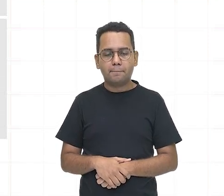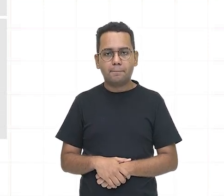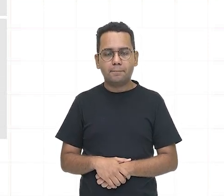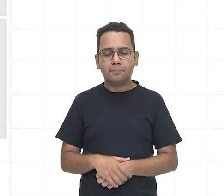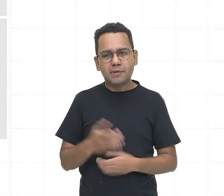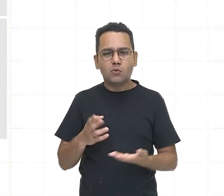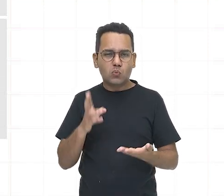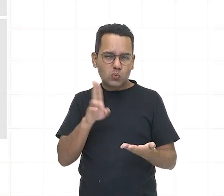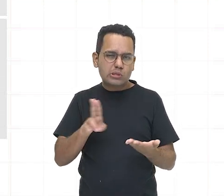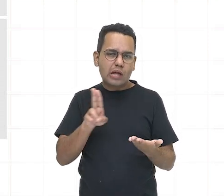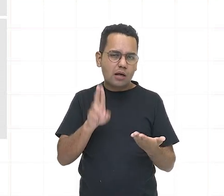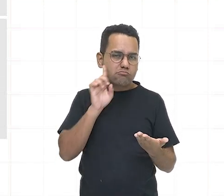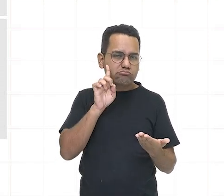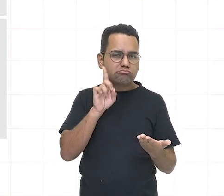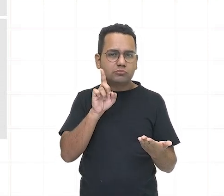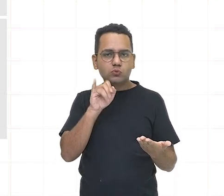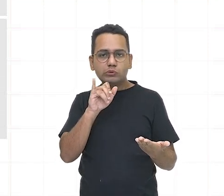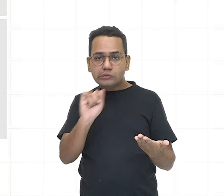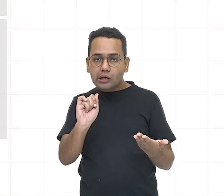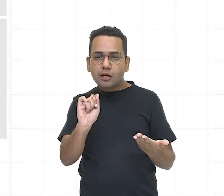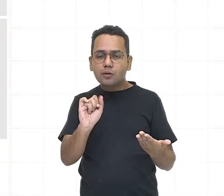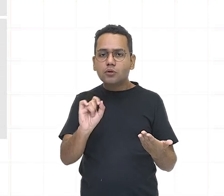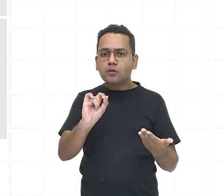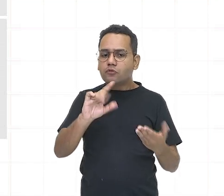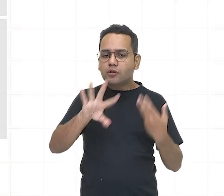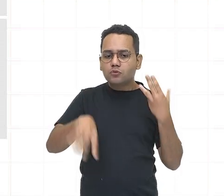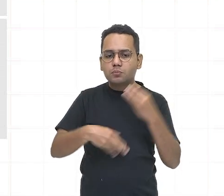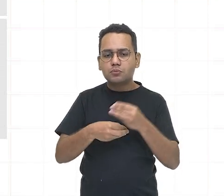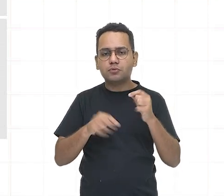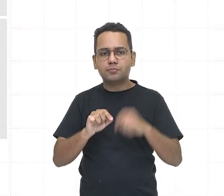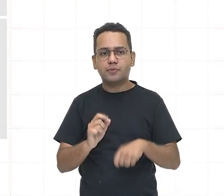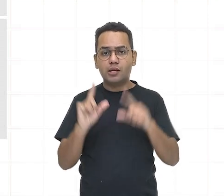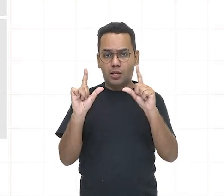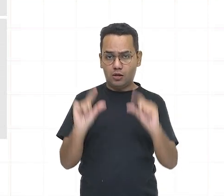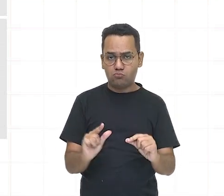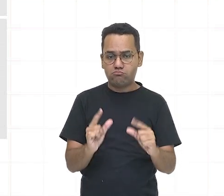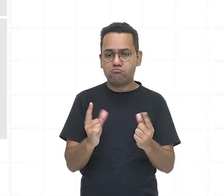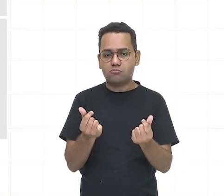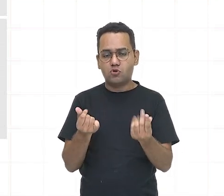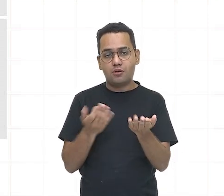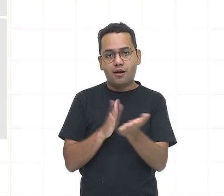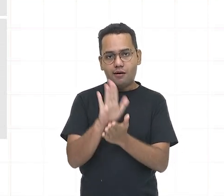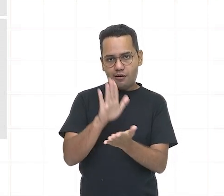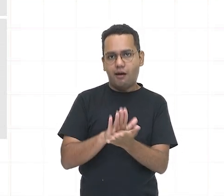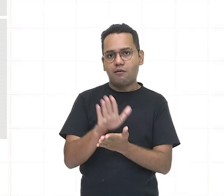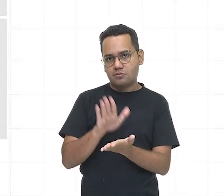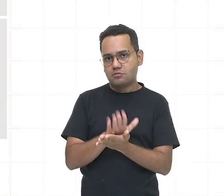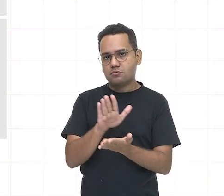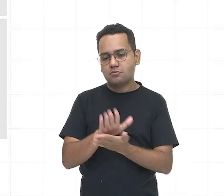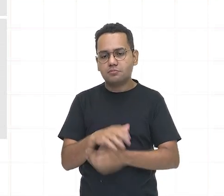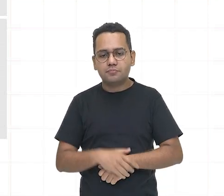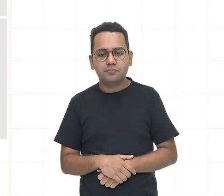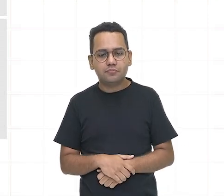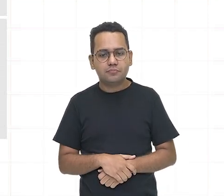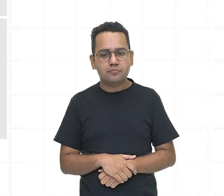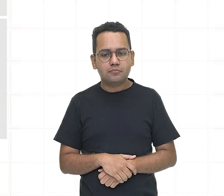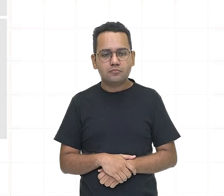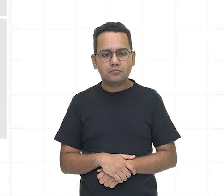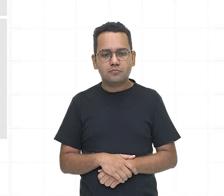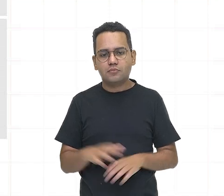então vão contribuir para o quê? Para reduzir custos naquela empresa, onde se trabalha também aí a parte